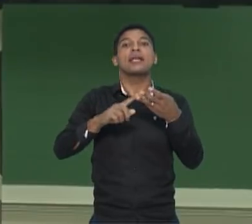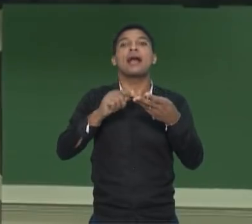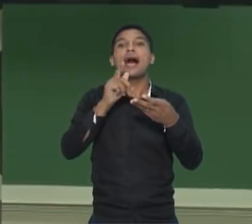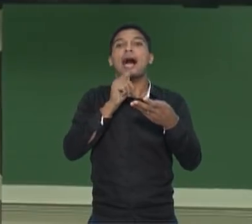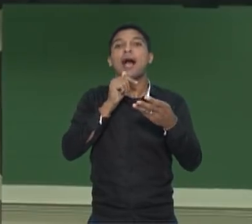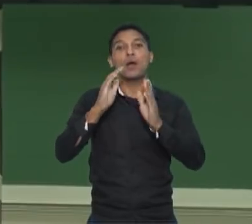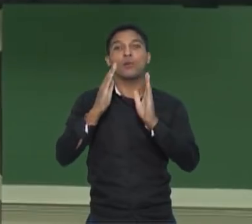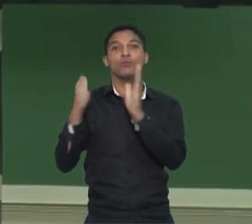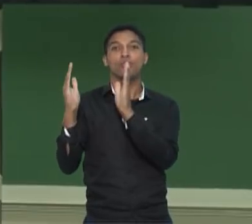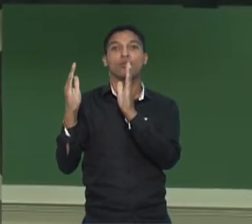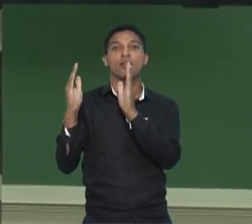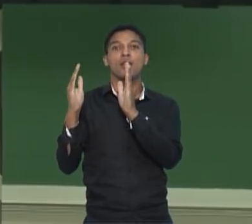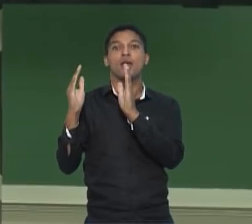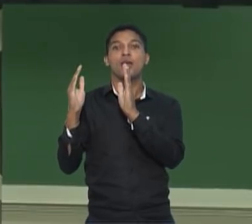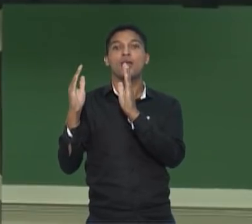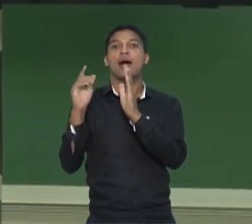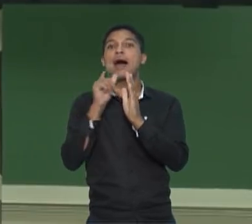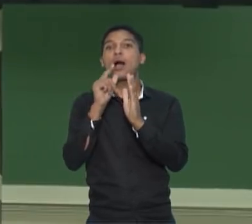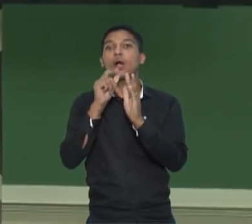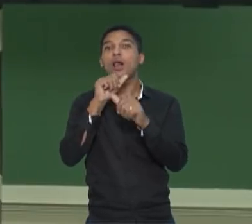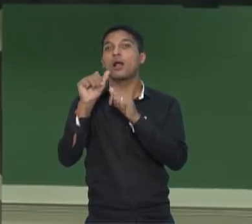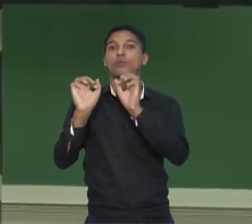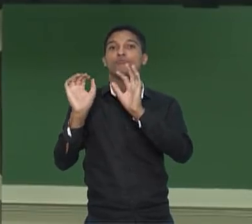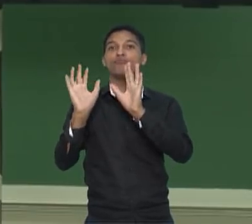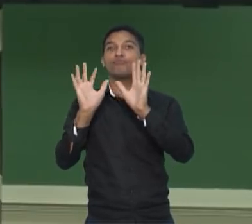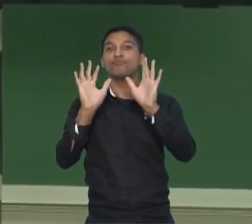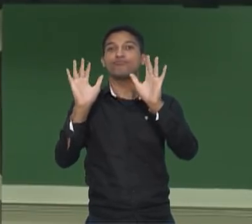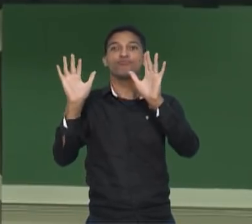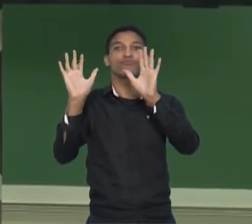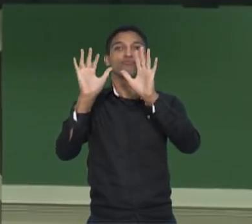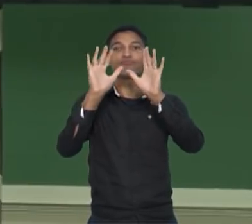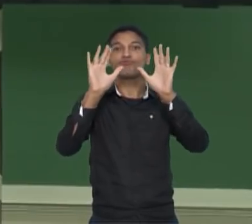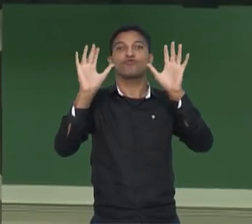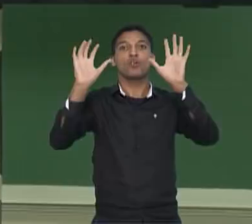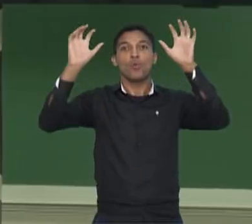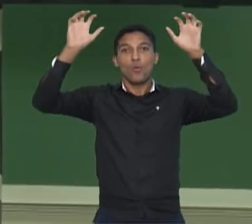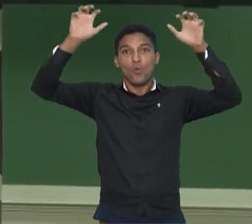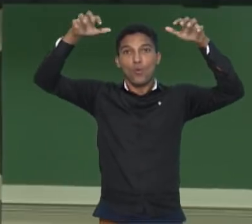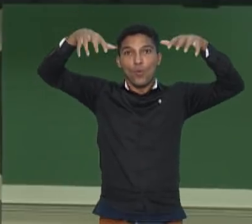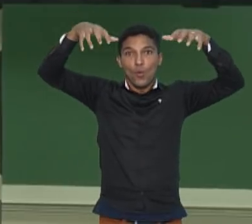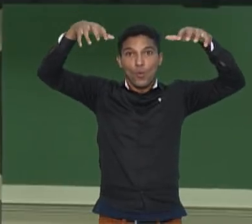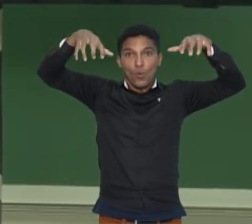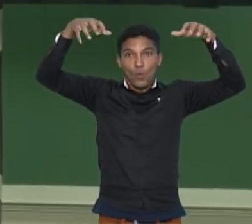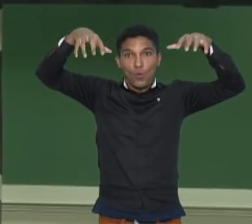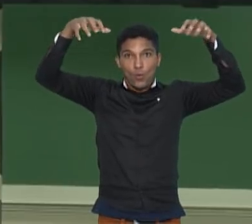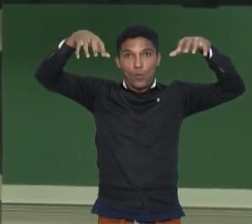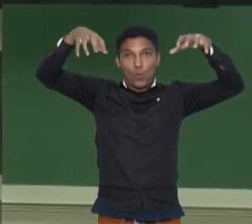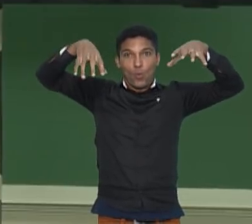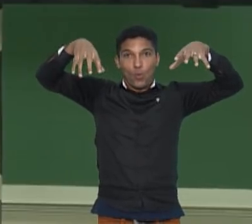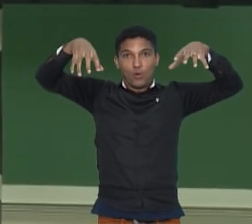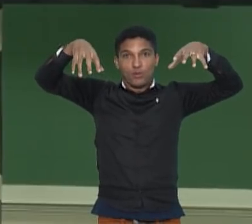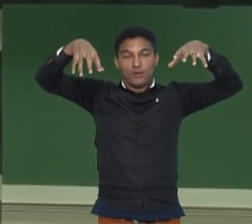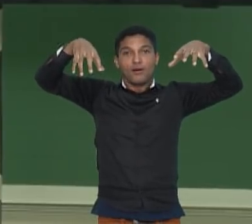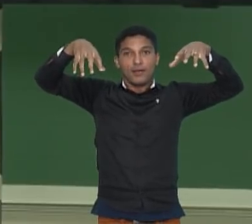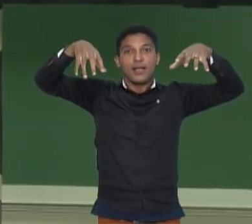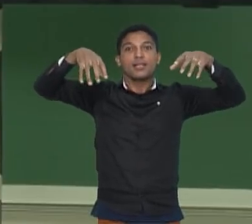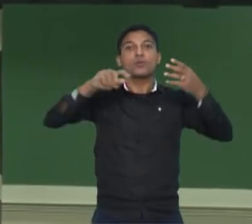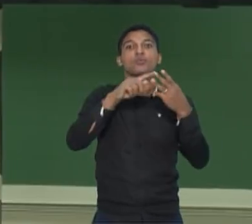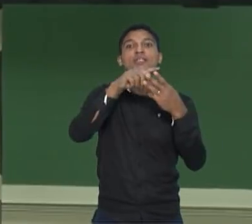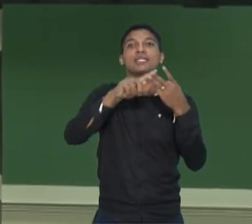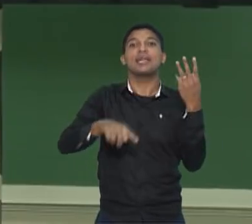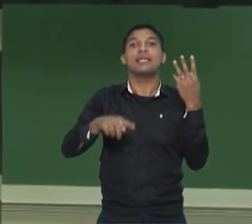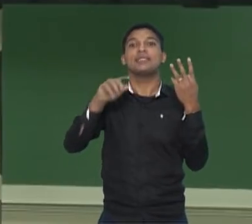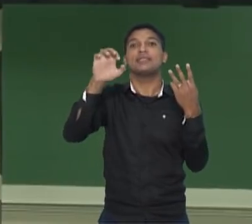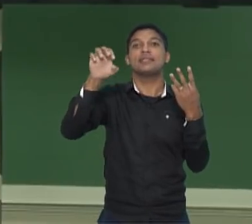de água que sobe para a atmosfera, formando as nuvens. Então, estes são os 3 estados físicos. Então, o ciclo